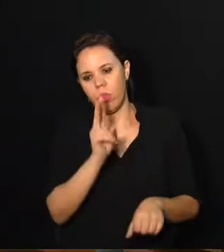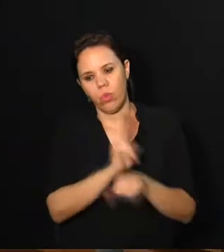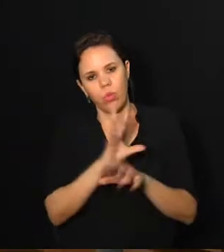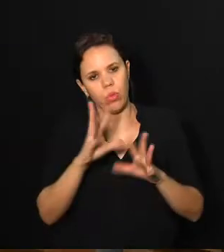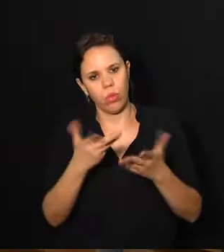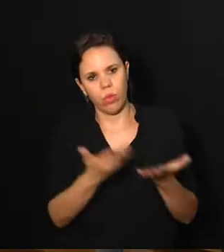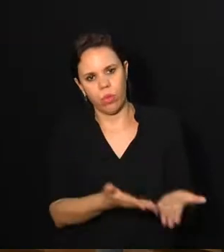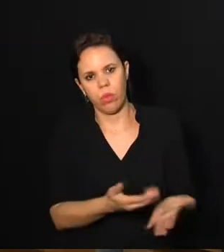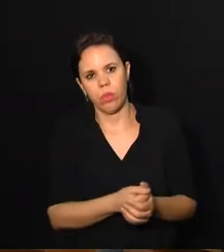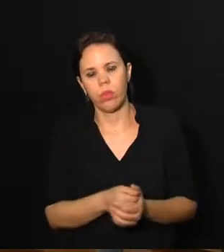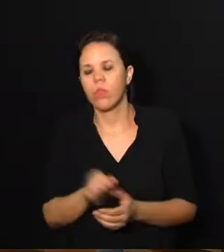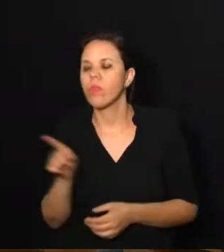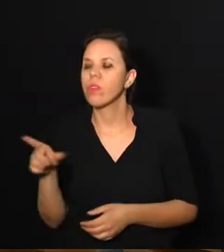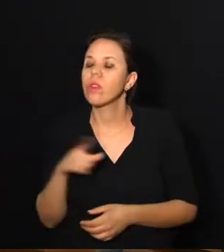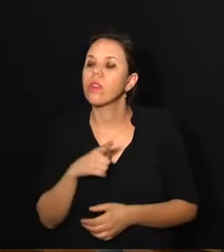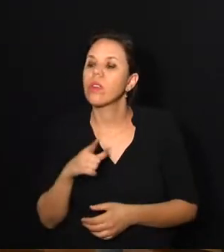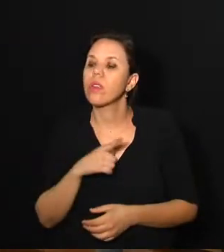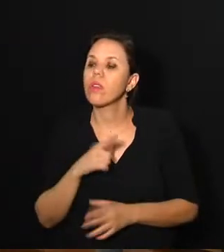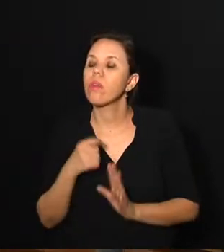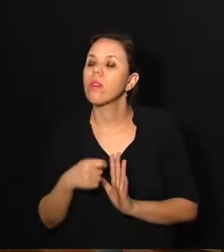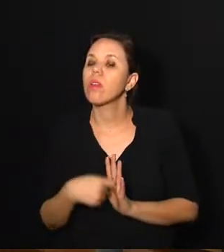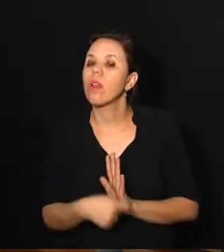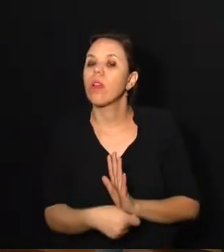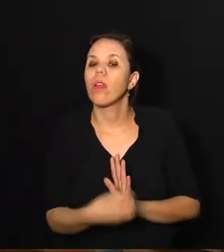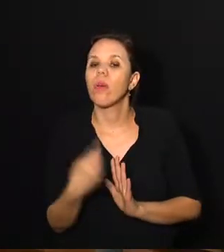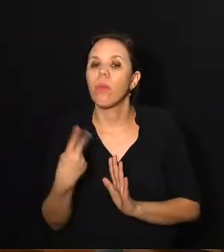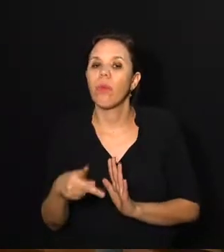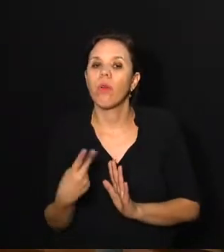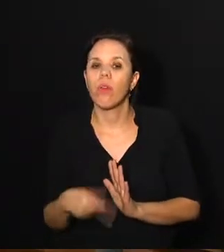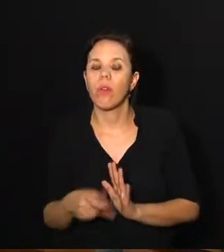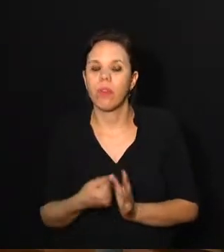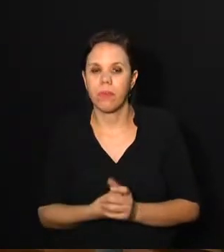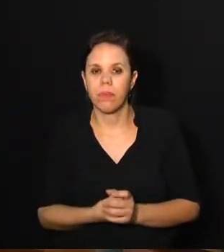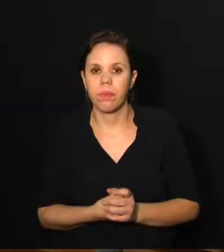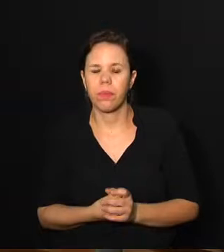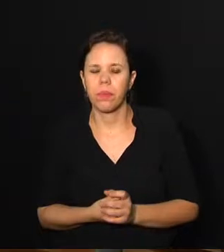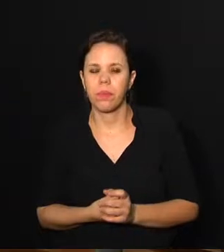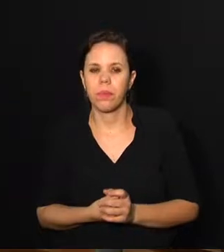No seu, como é que você tem uma mensalidade? Como é que funciona? Sim, é uma mensalidade.